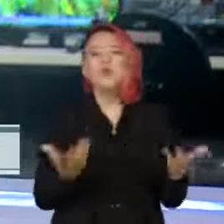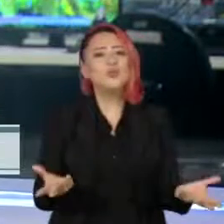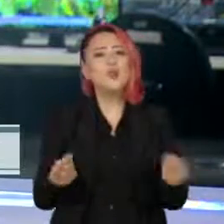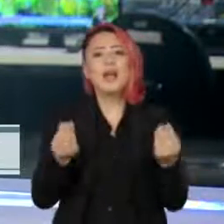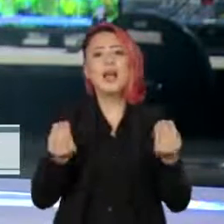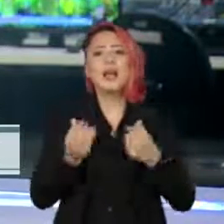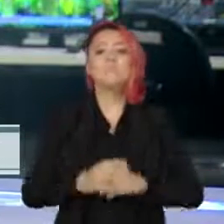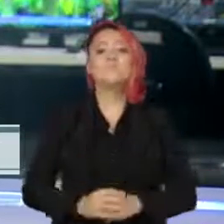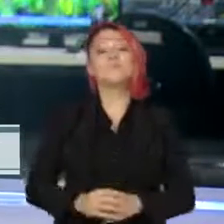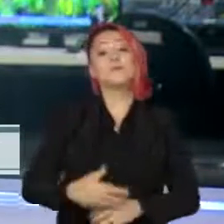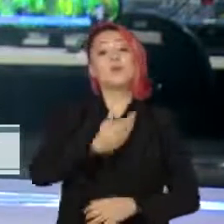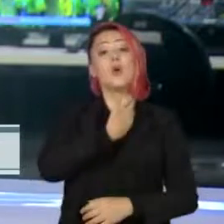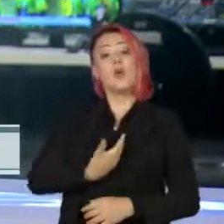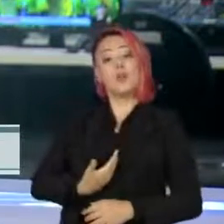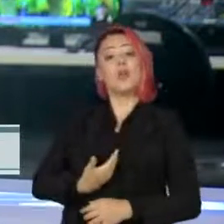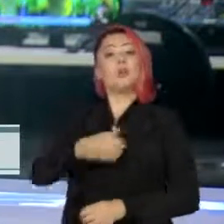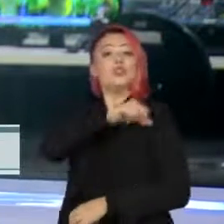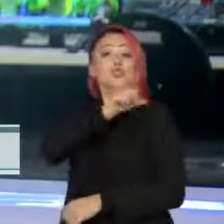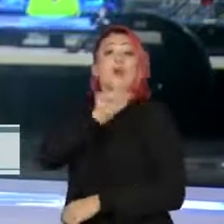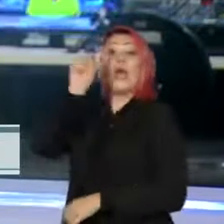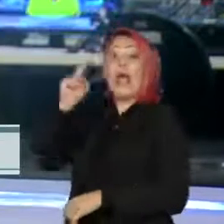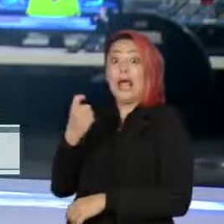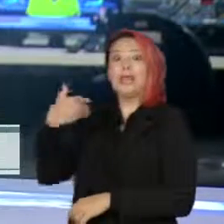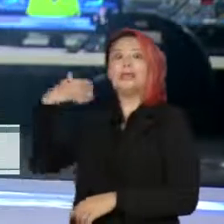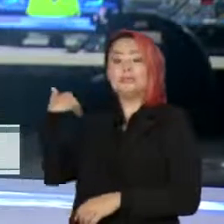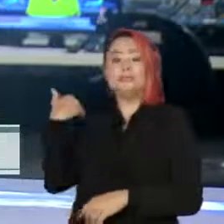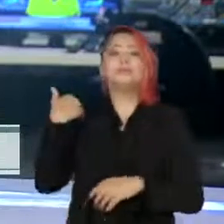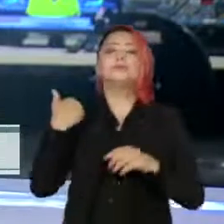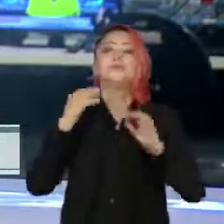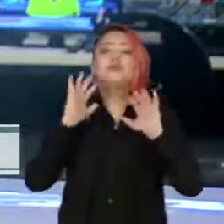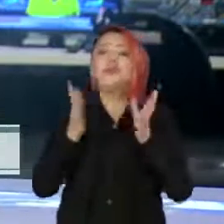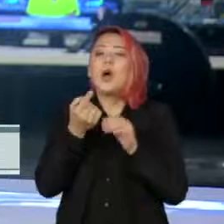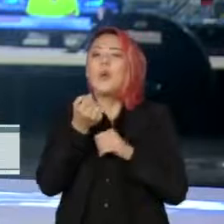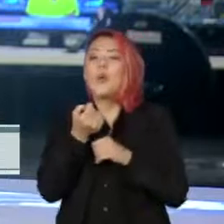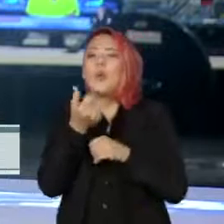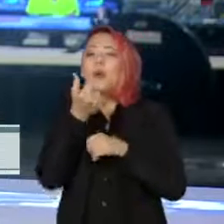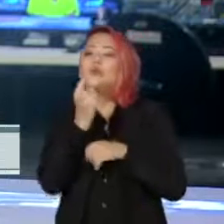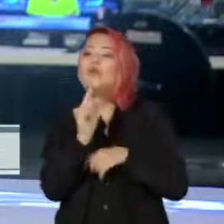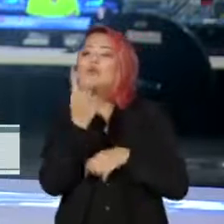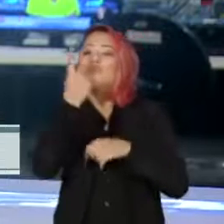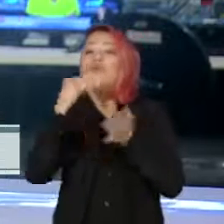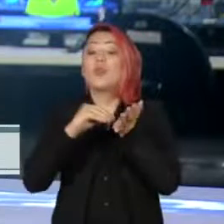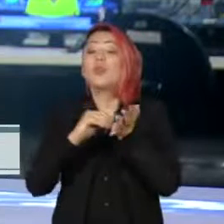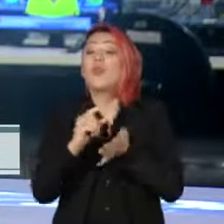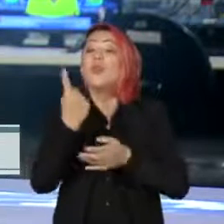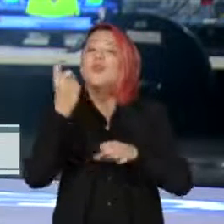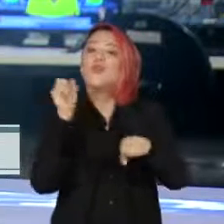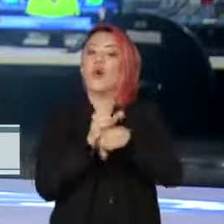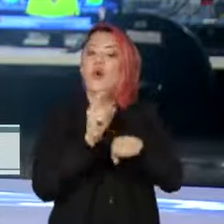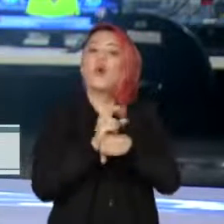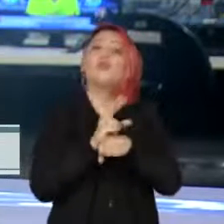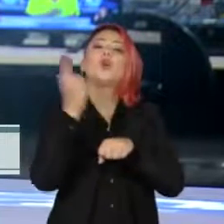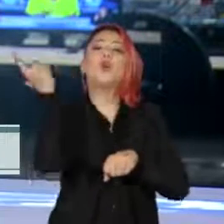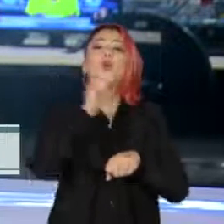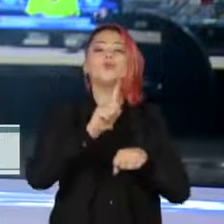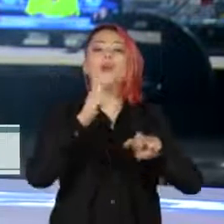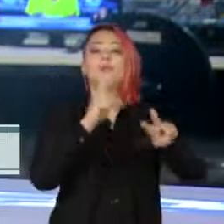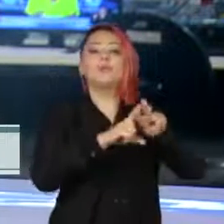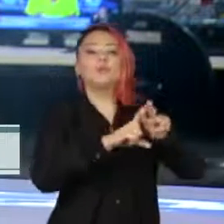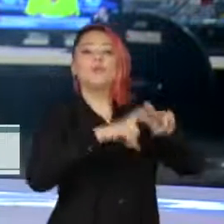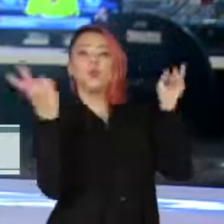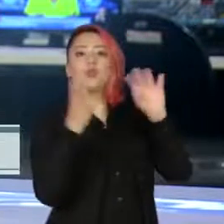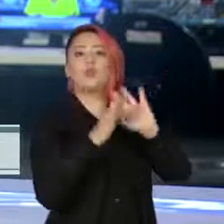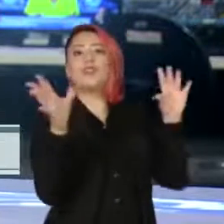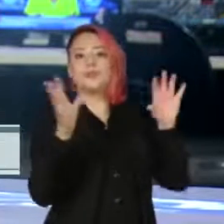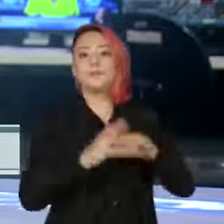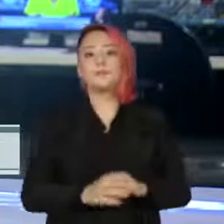o ex-governador do Rio de Janeiro Sérgio Cabral está a um voto de conseguir um Abas corpos e sair da prisão a segunda turma do